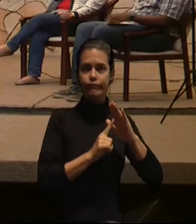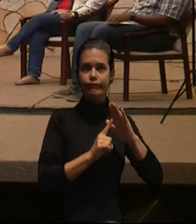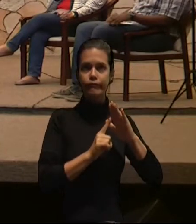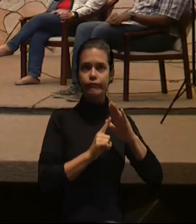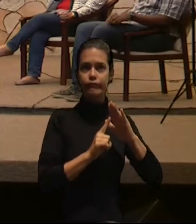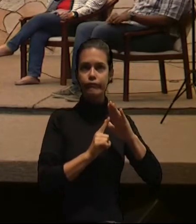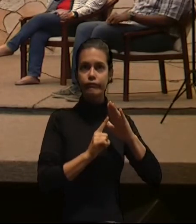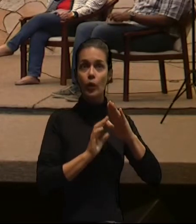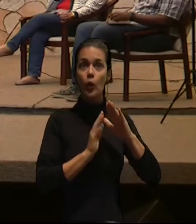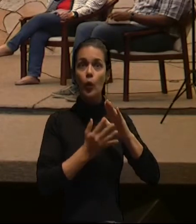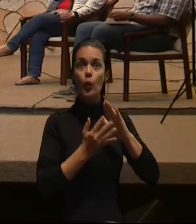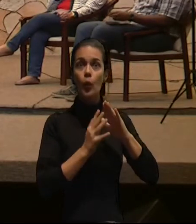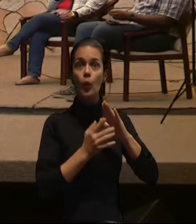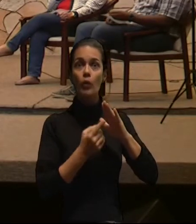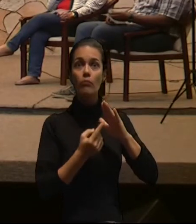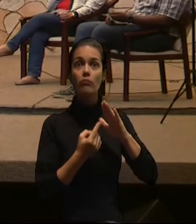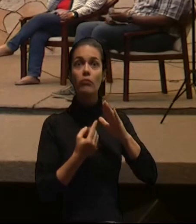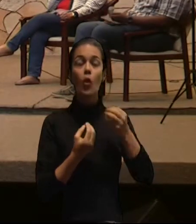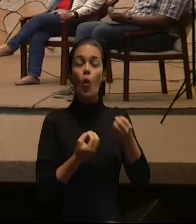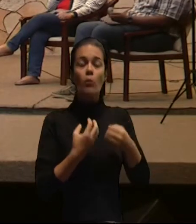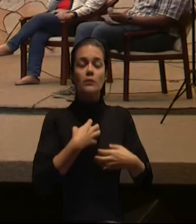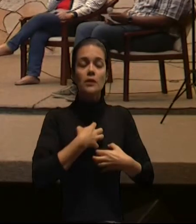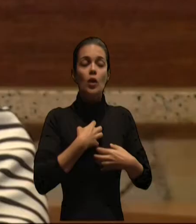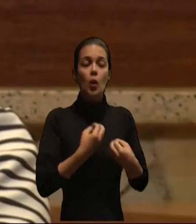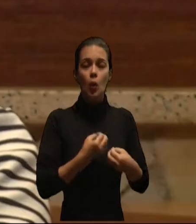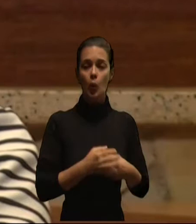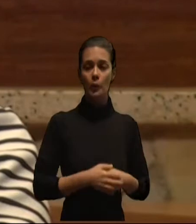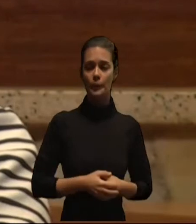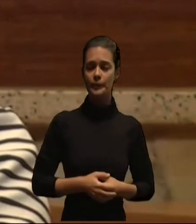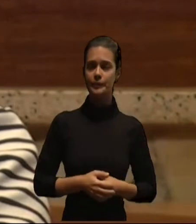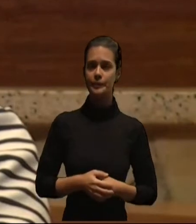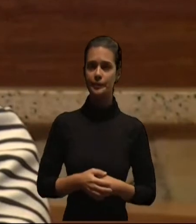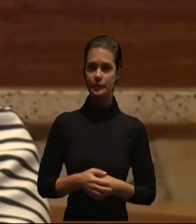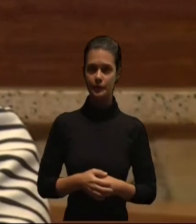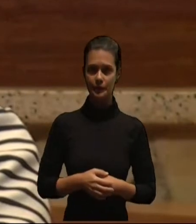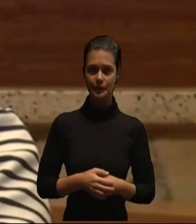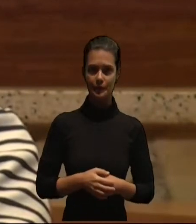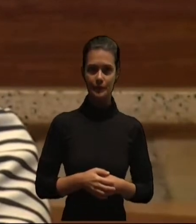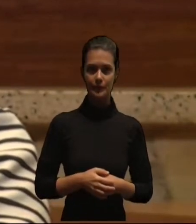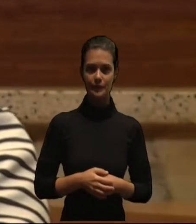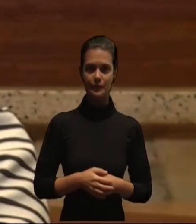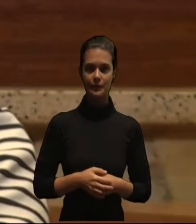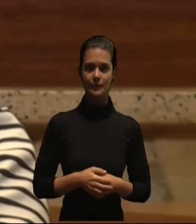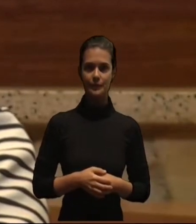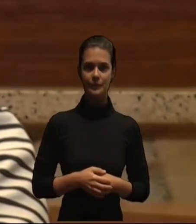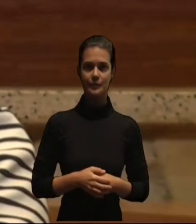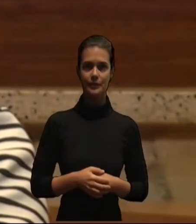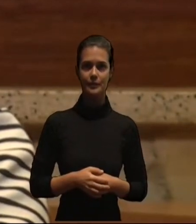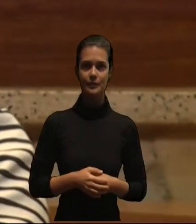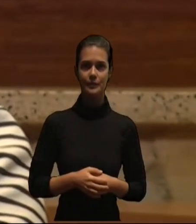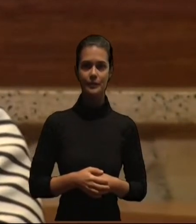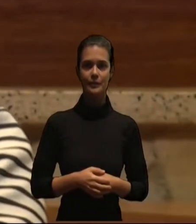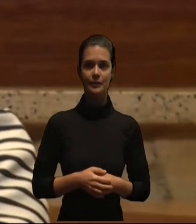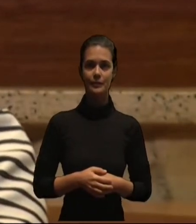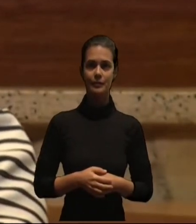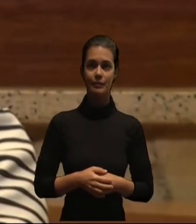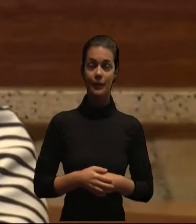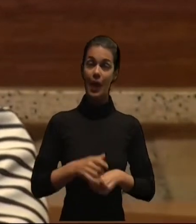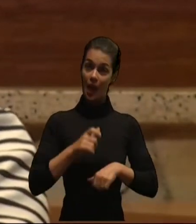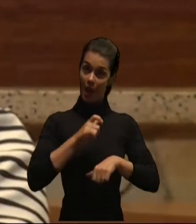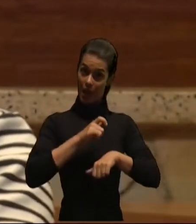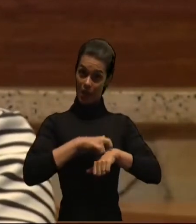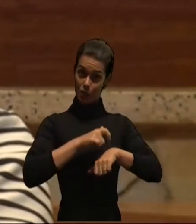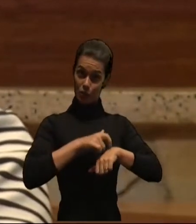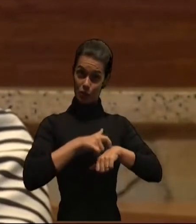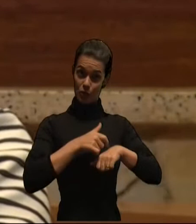Como é que tem sido este momento, irmã Claudete? Meus irmãos, Eu tenho que dizer que nesse tempo de